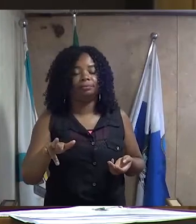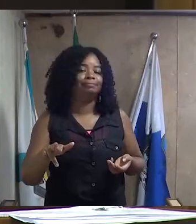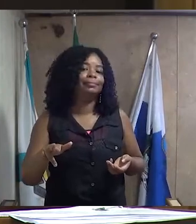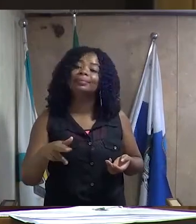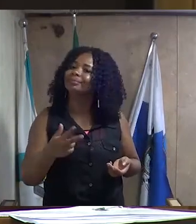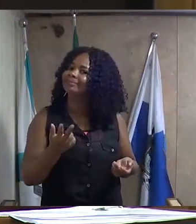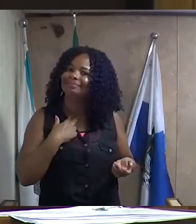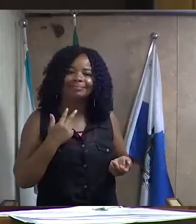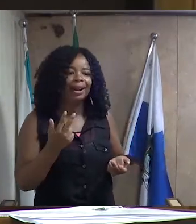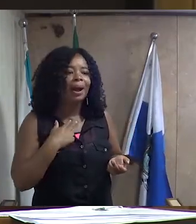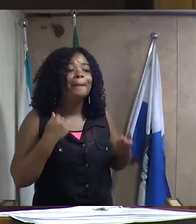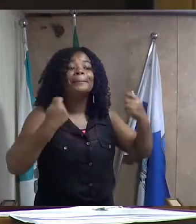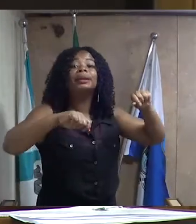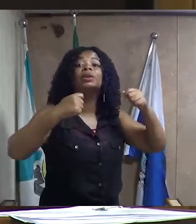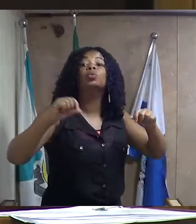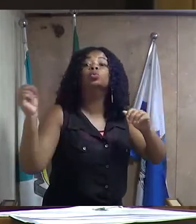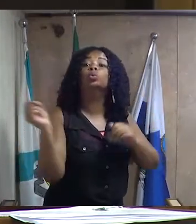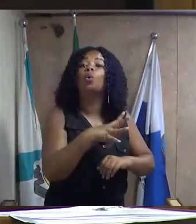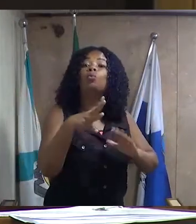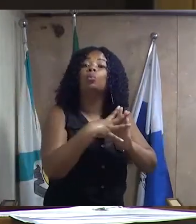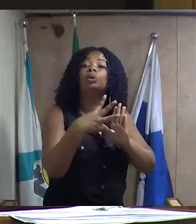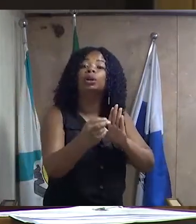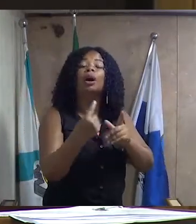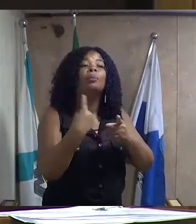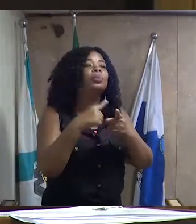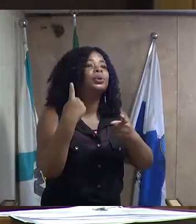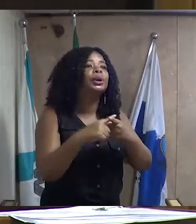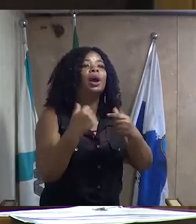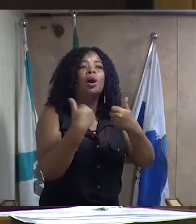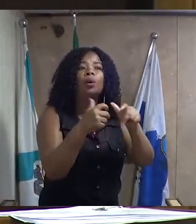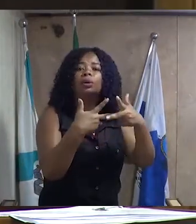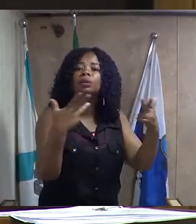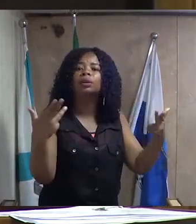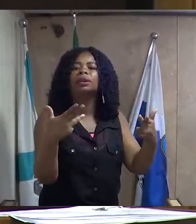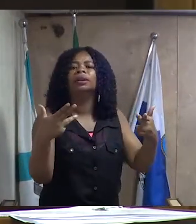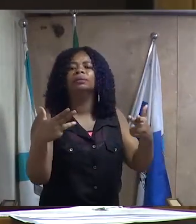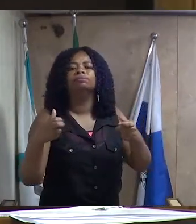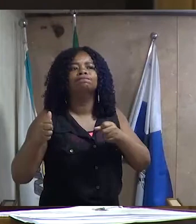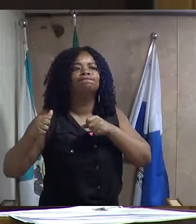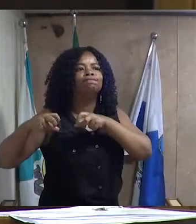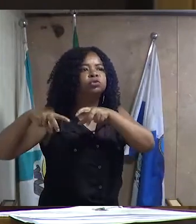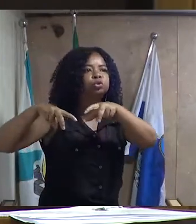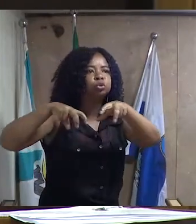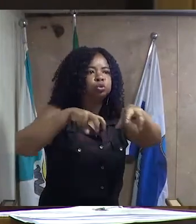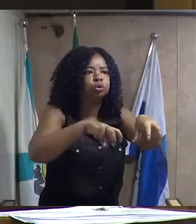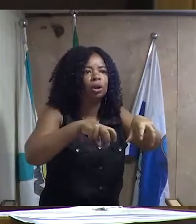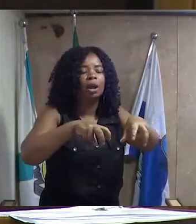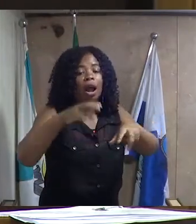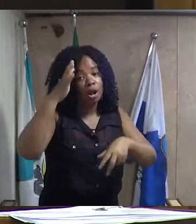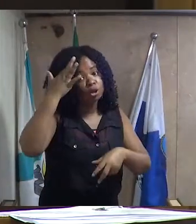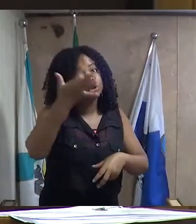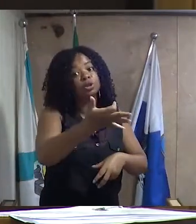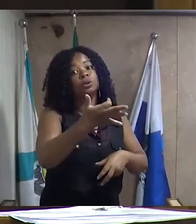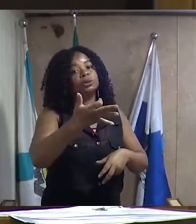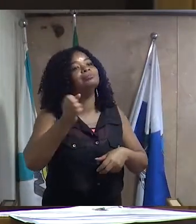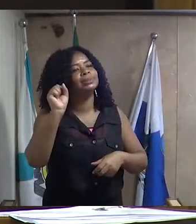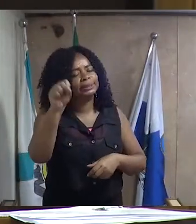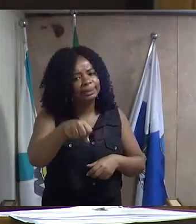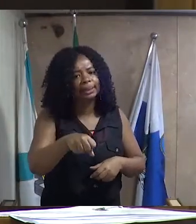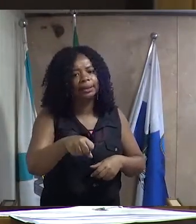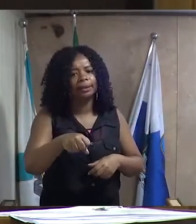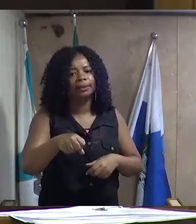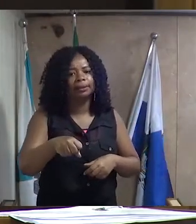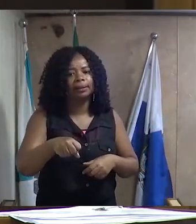Precisamos ter um novo modelo, porque o transporte público de massa é a solução, sim, sempre foi e sempre